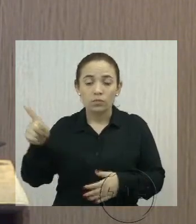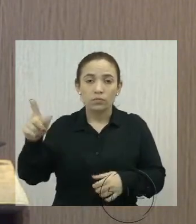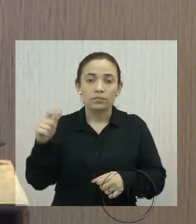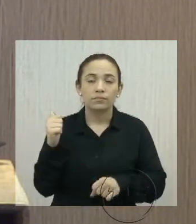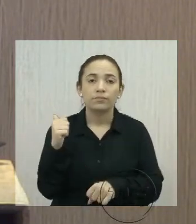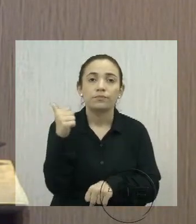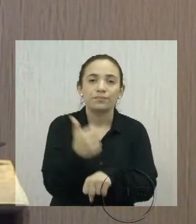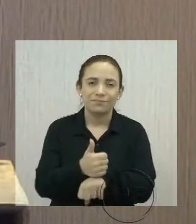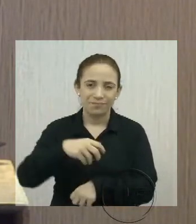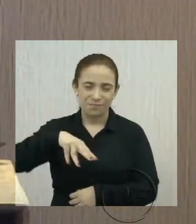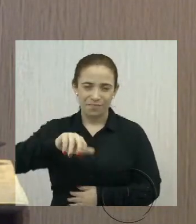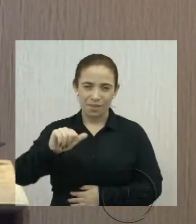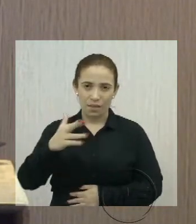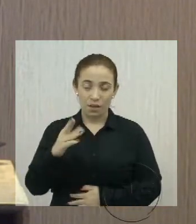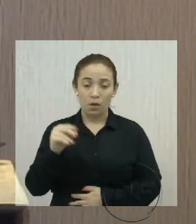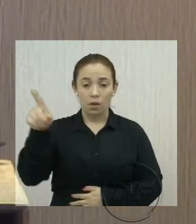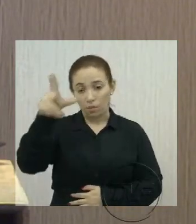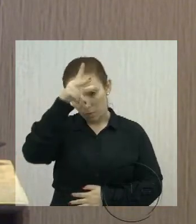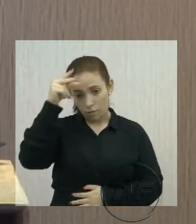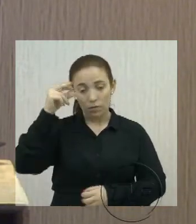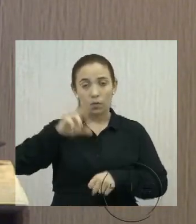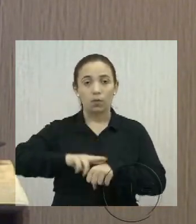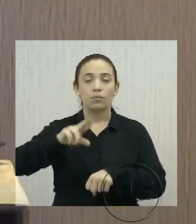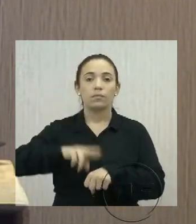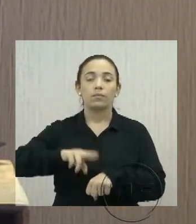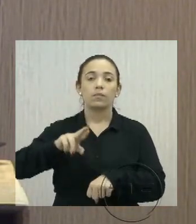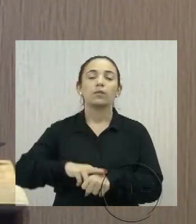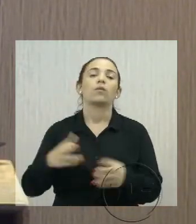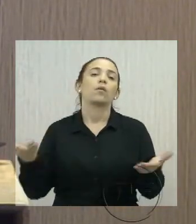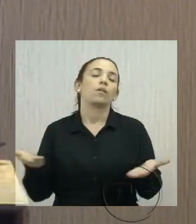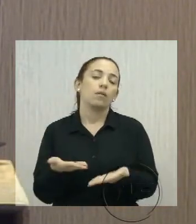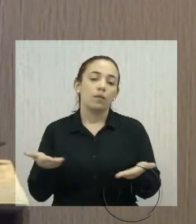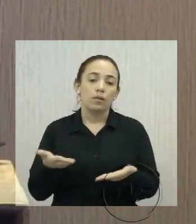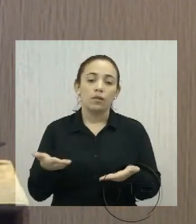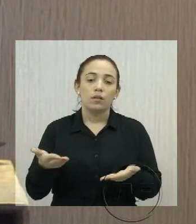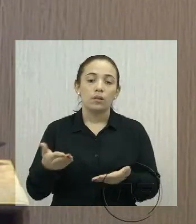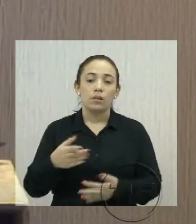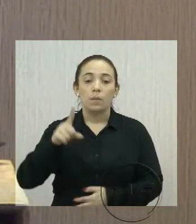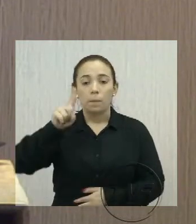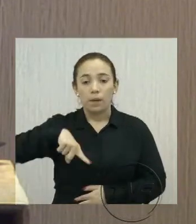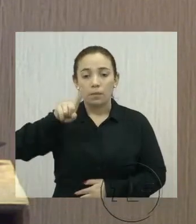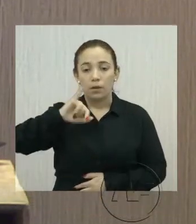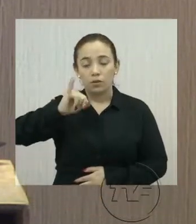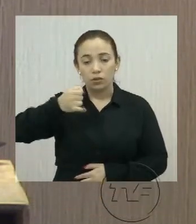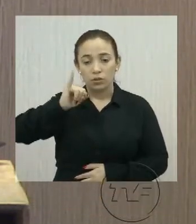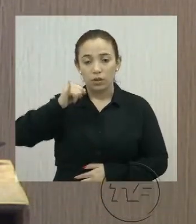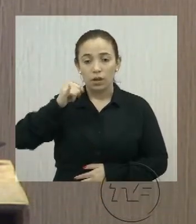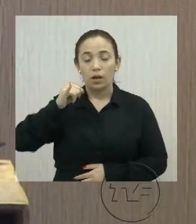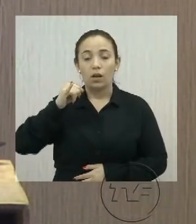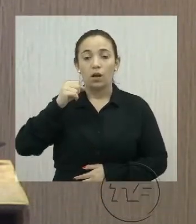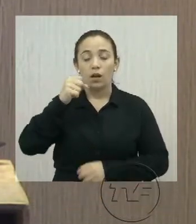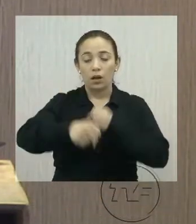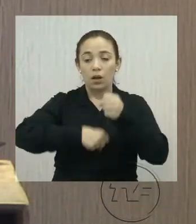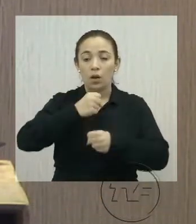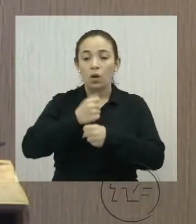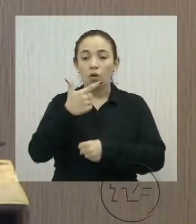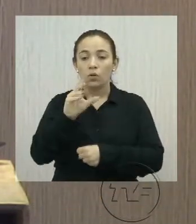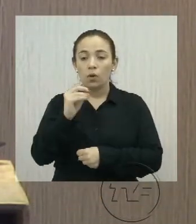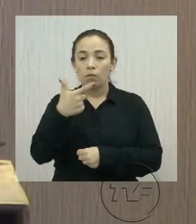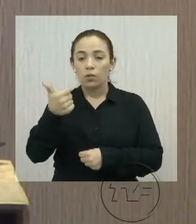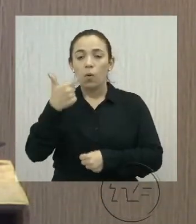de 2019. O prefeito Alberto Cláudio é prefeito hoje. A partir de 1º de janeiro de 2021, é outro